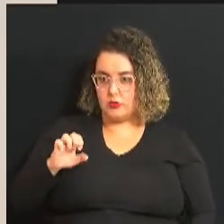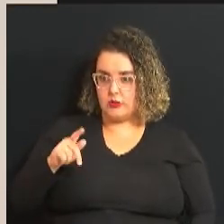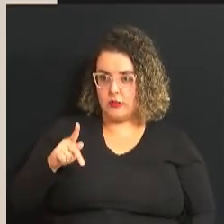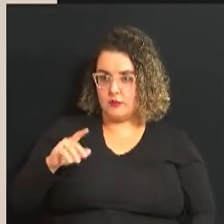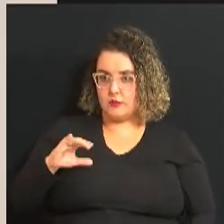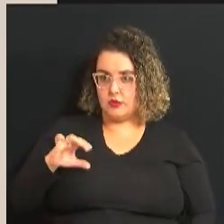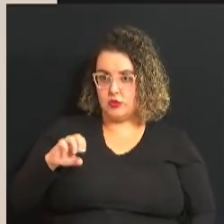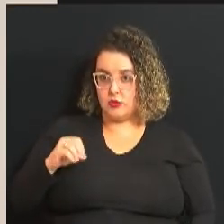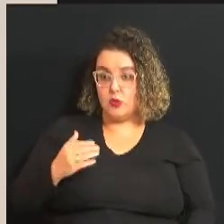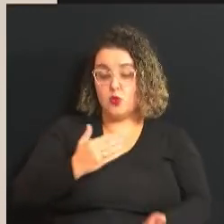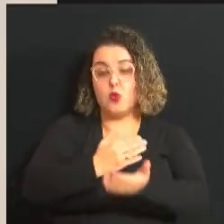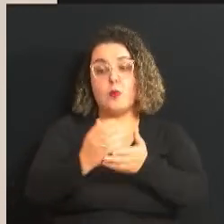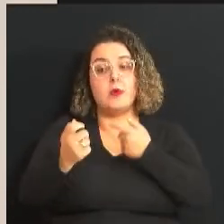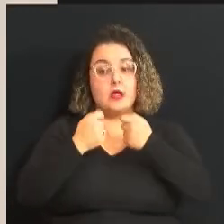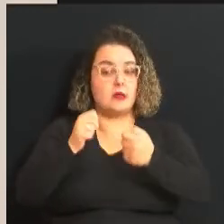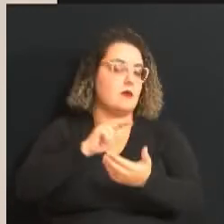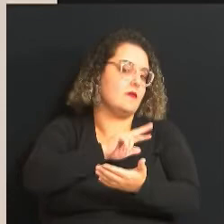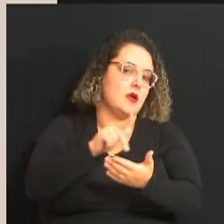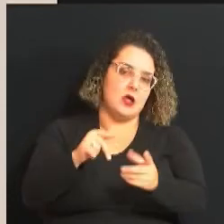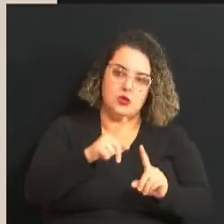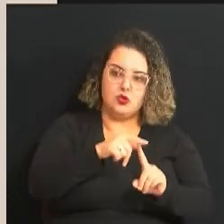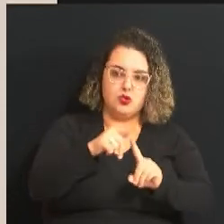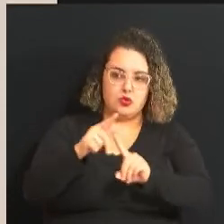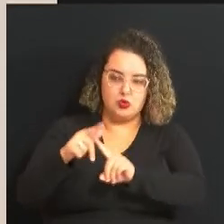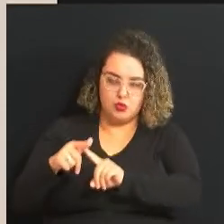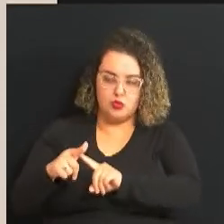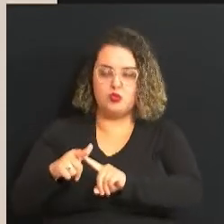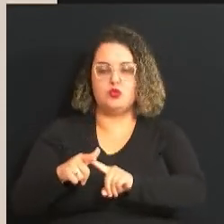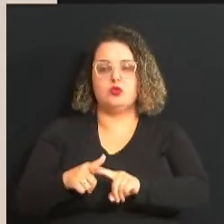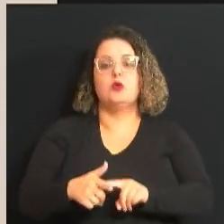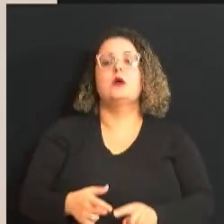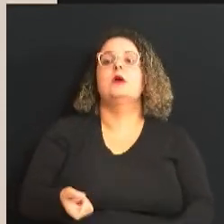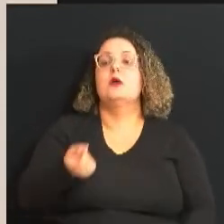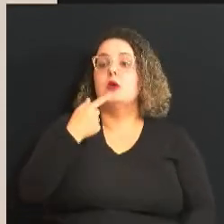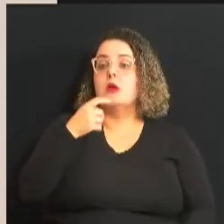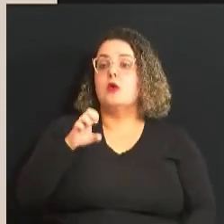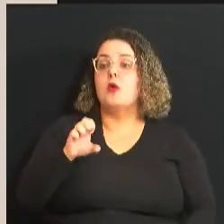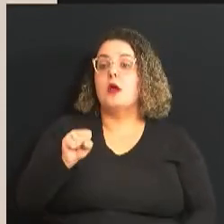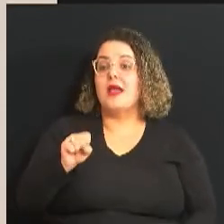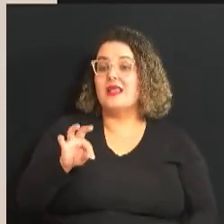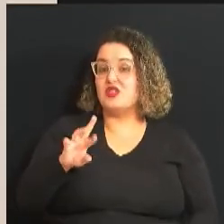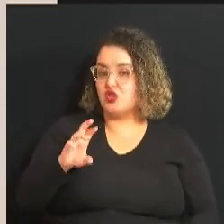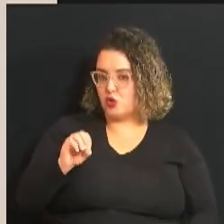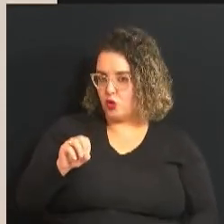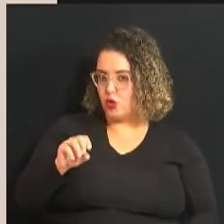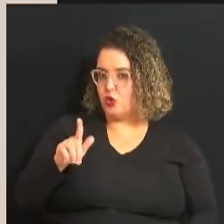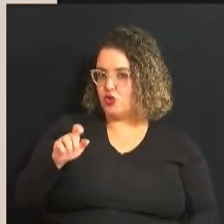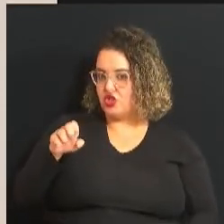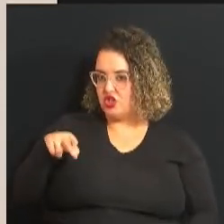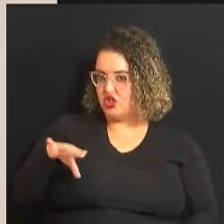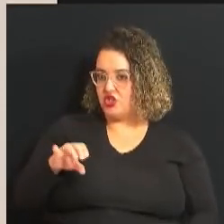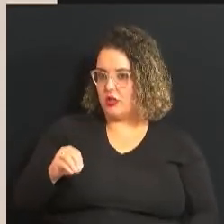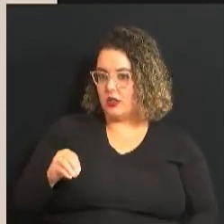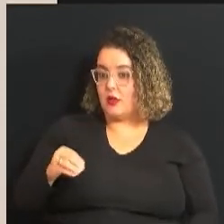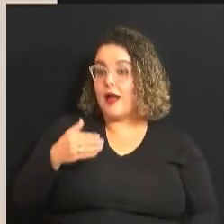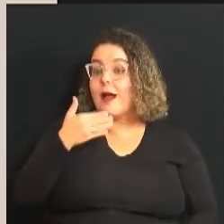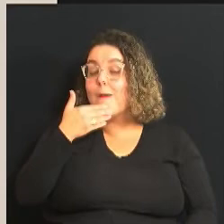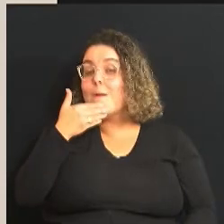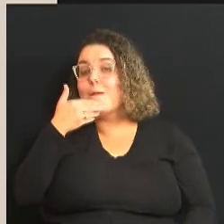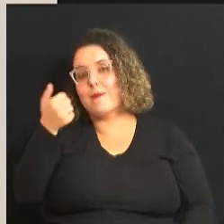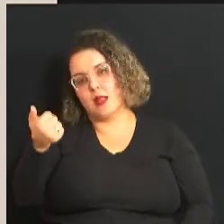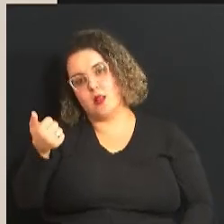que existem vários tipos. E aí os anticoncepcionais que têm estrogênio, eles tendem a melhorar a